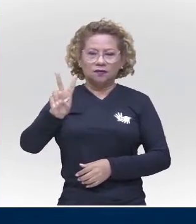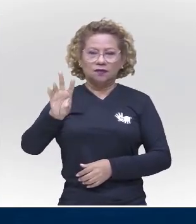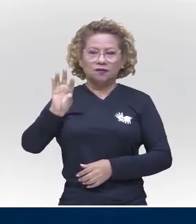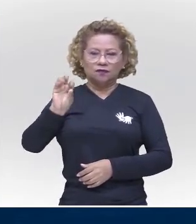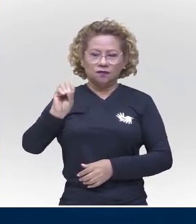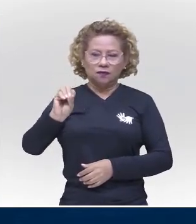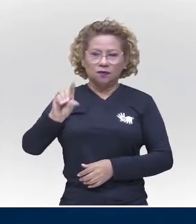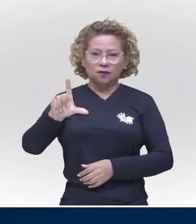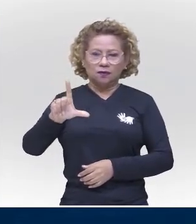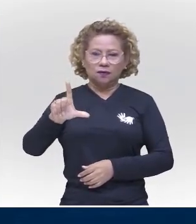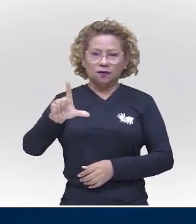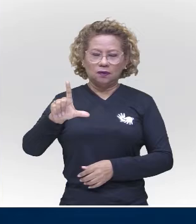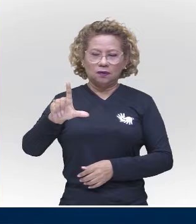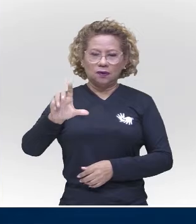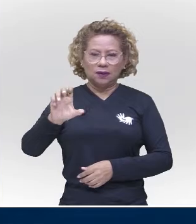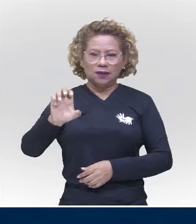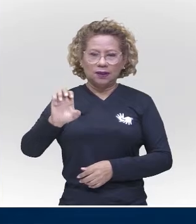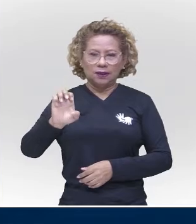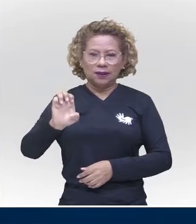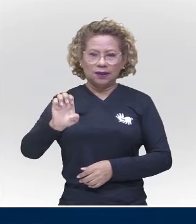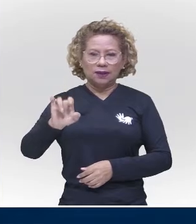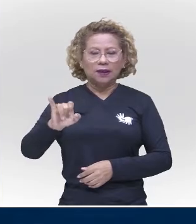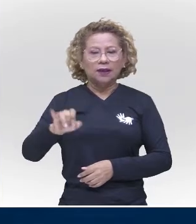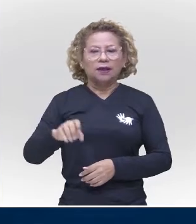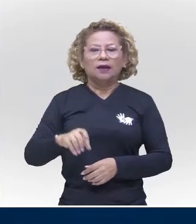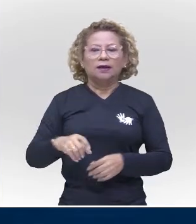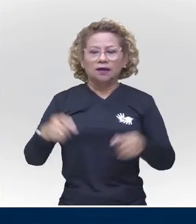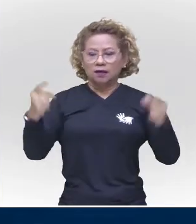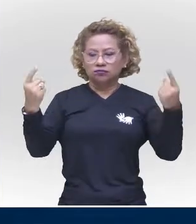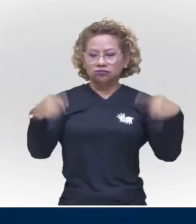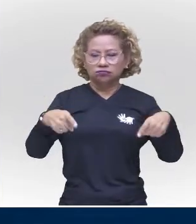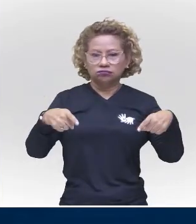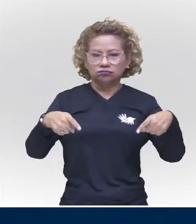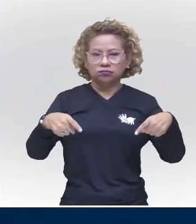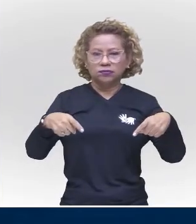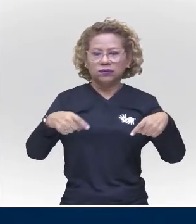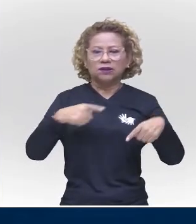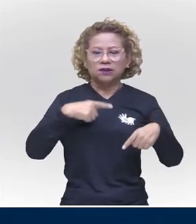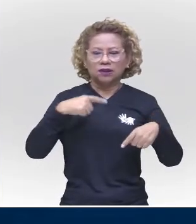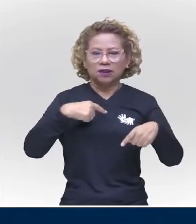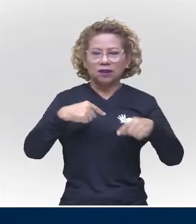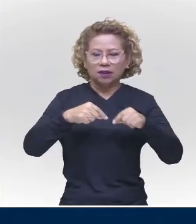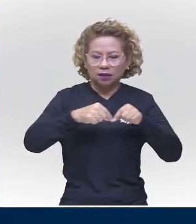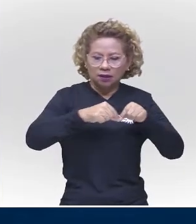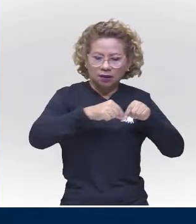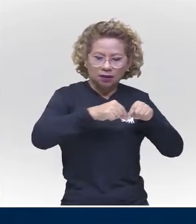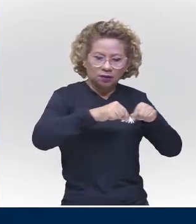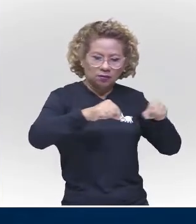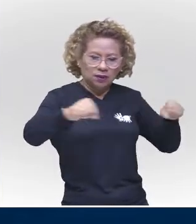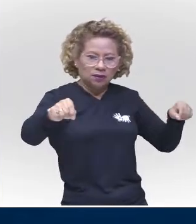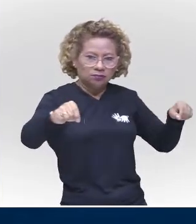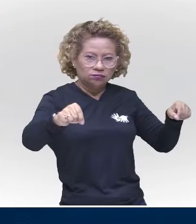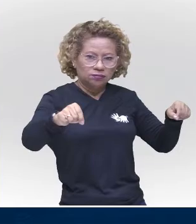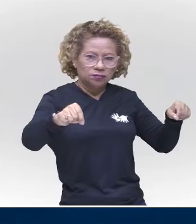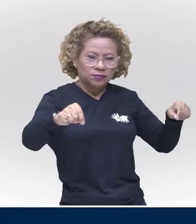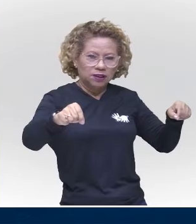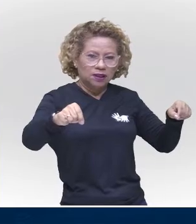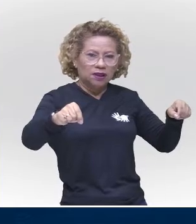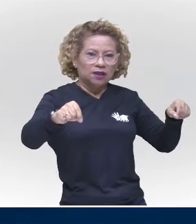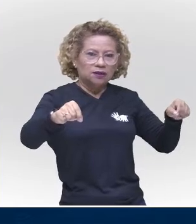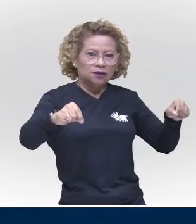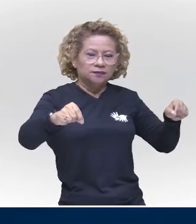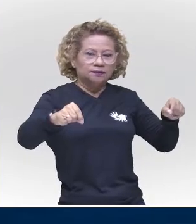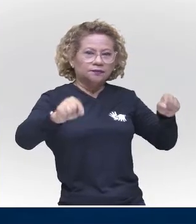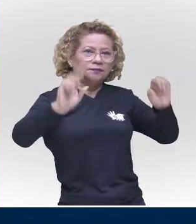que é a rede, né? O objetivo desse esporte é atacar o campo adversário, fazendo com que